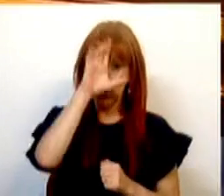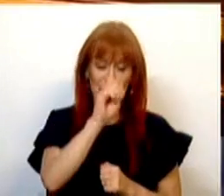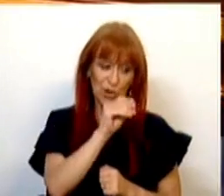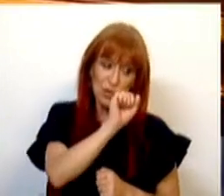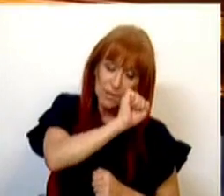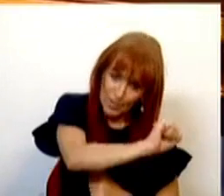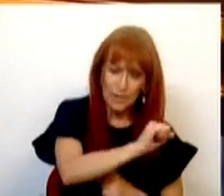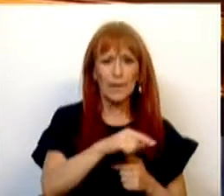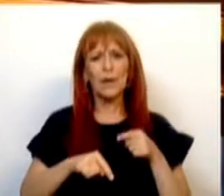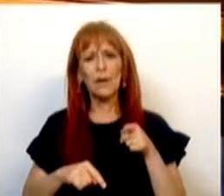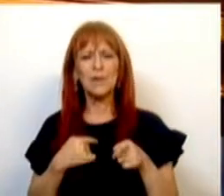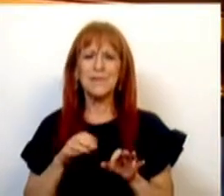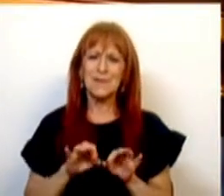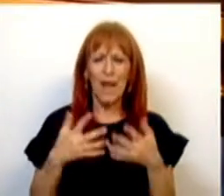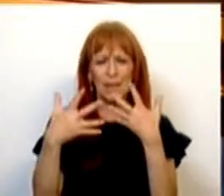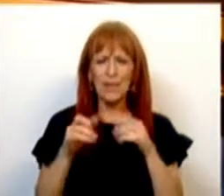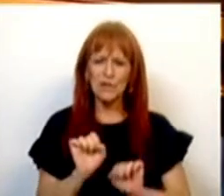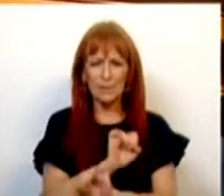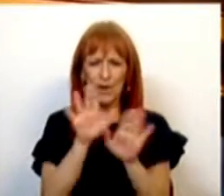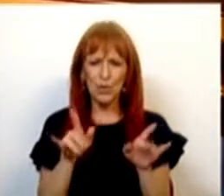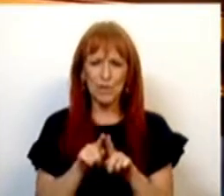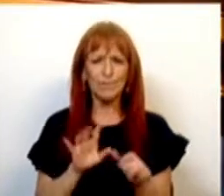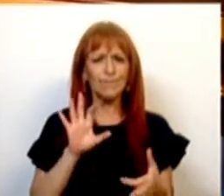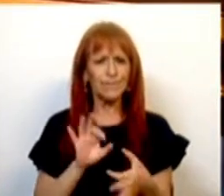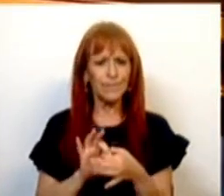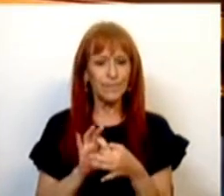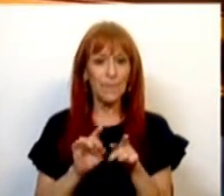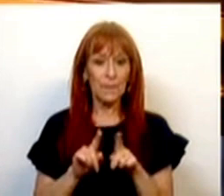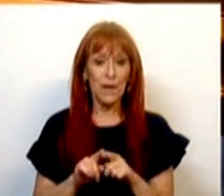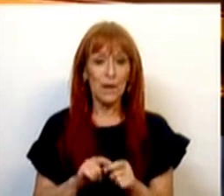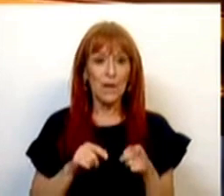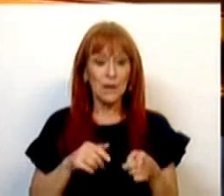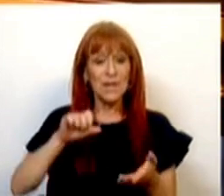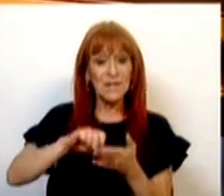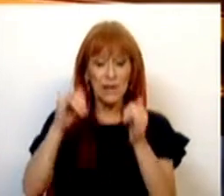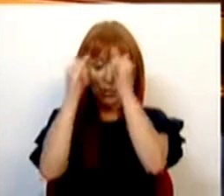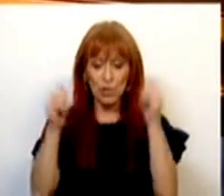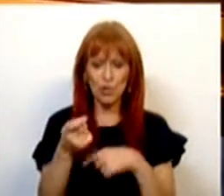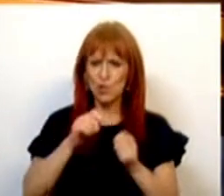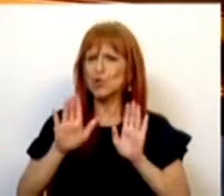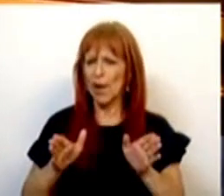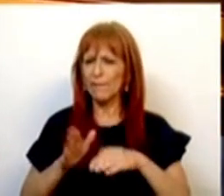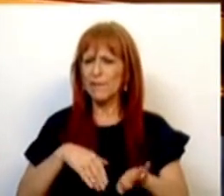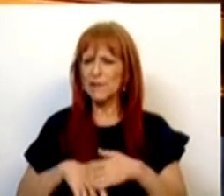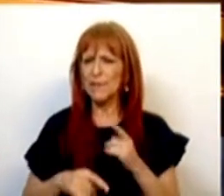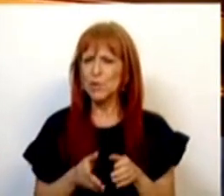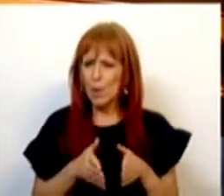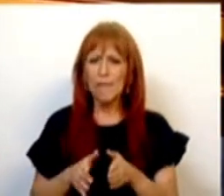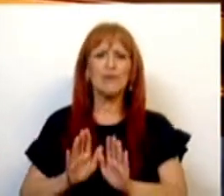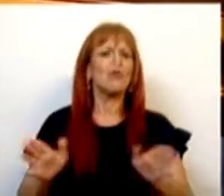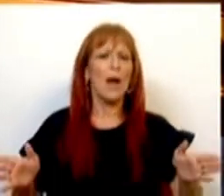e, portanto, nesse aspecto, em termos de transparência no concerne ao Centro Internacional de Negócios, já fizemos também um longo